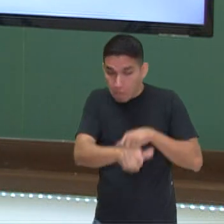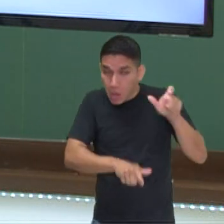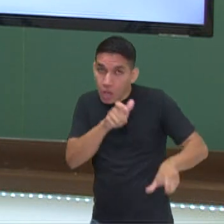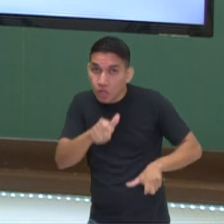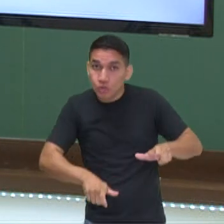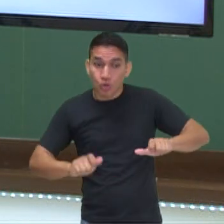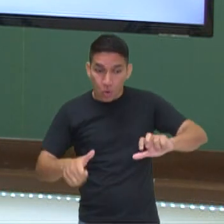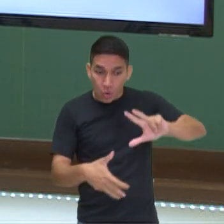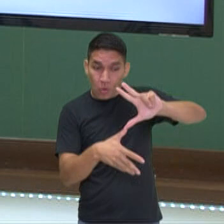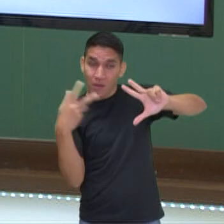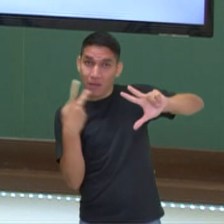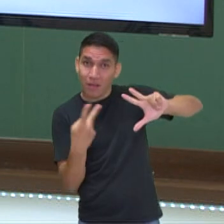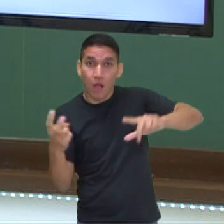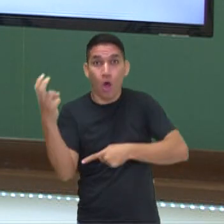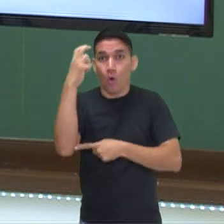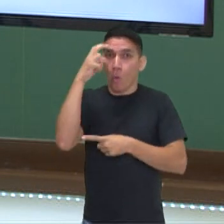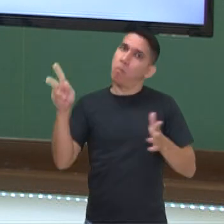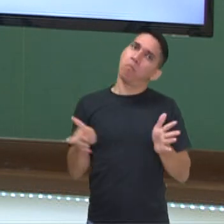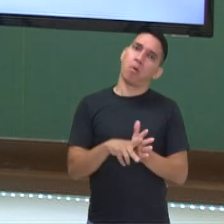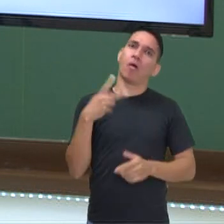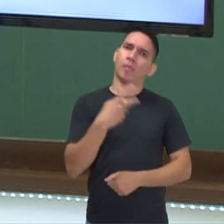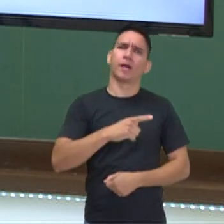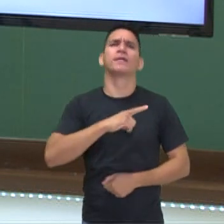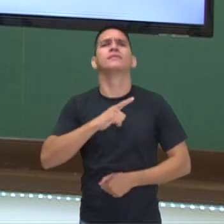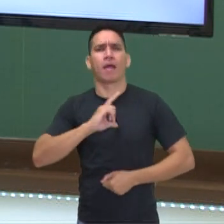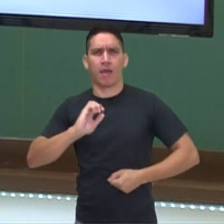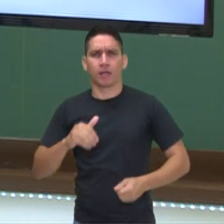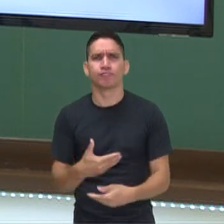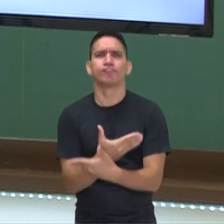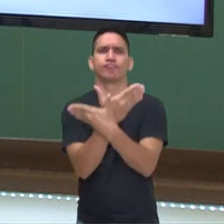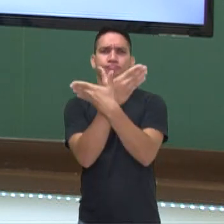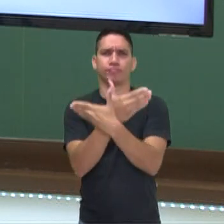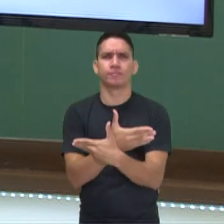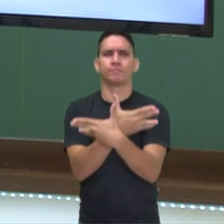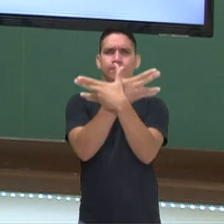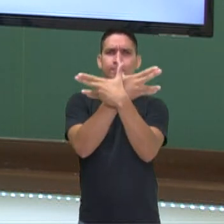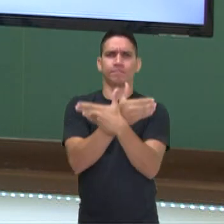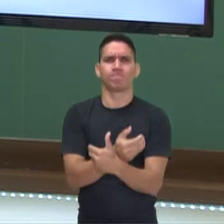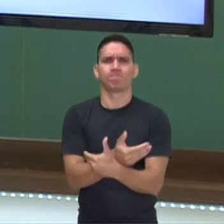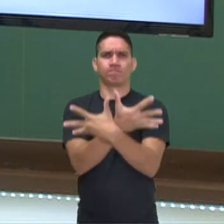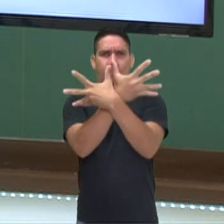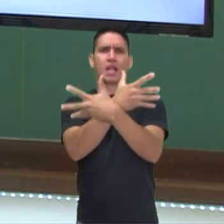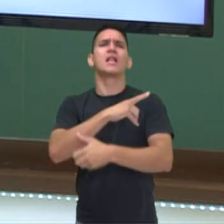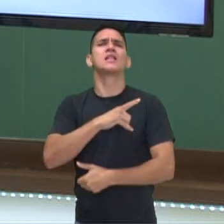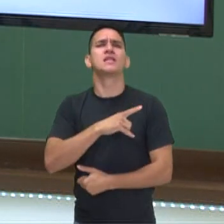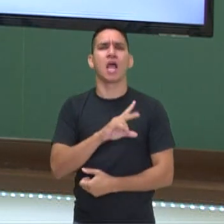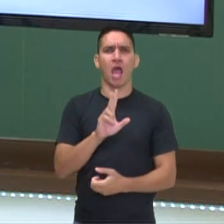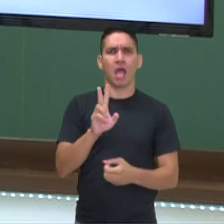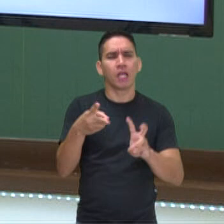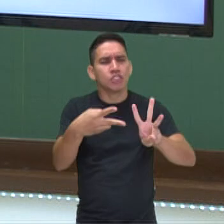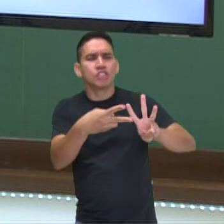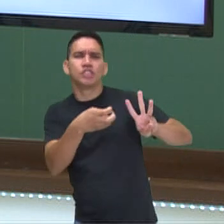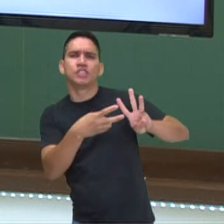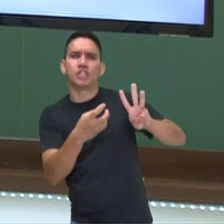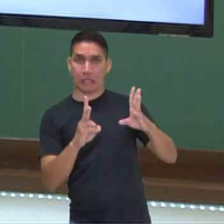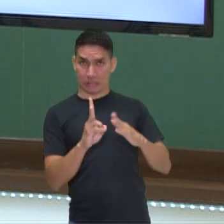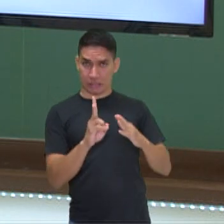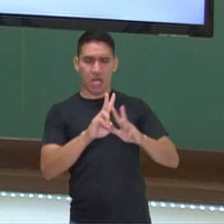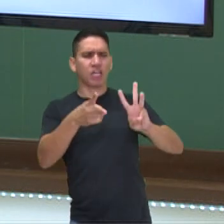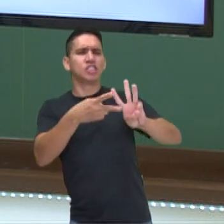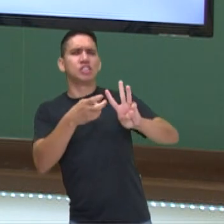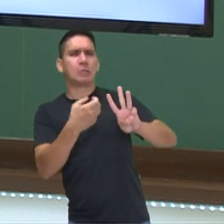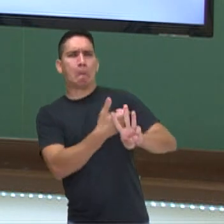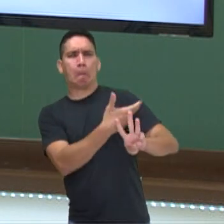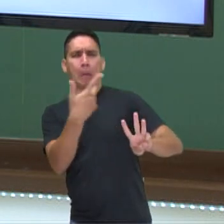uma cultura própria, né? Nós vamos ter os maias, astecas, incas, né? Os povos indígenas do Brasil. Cada um